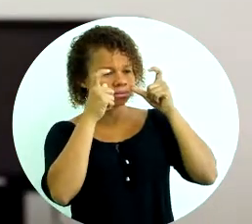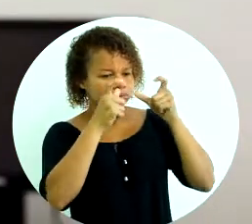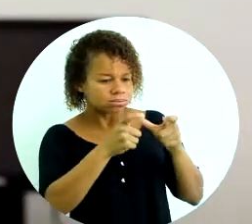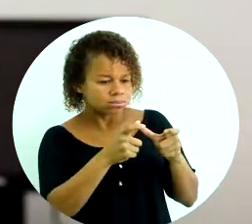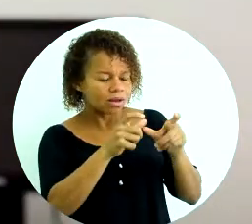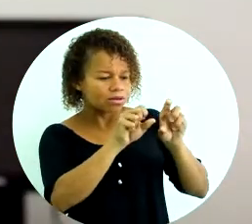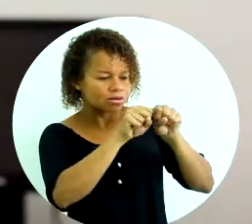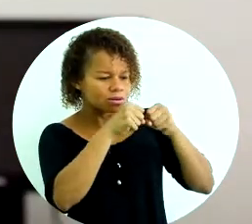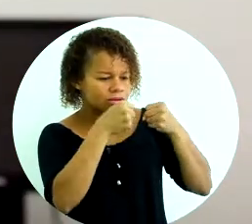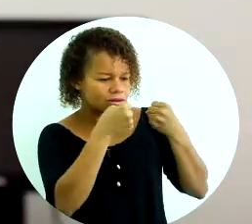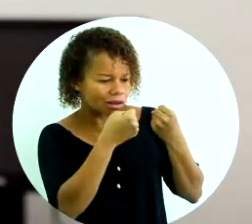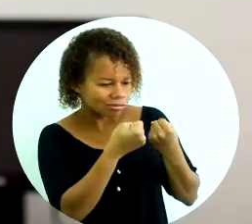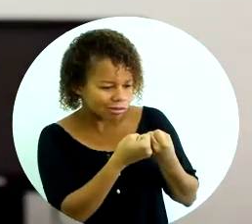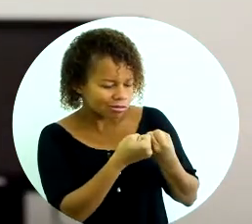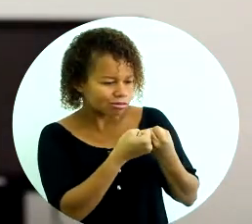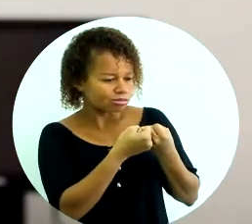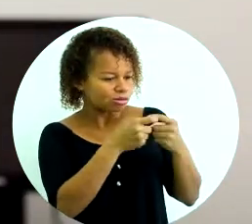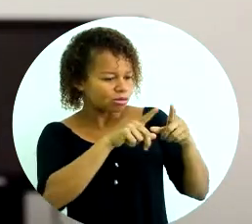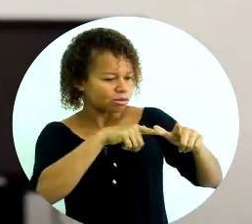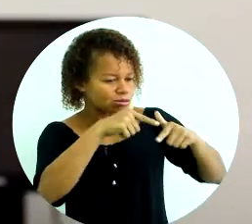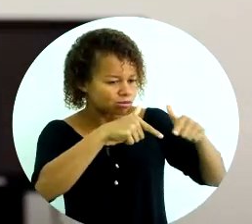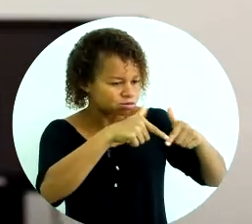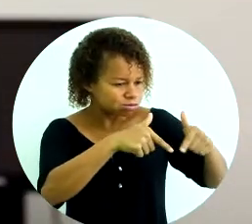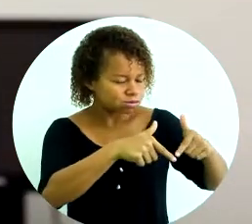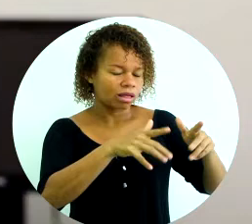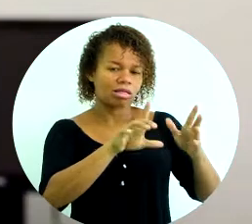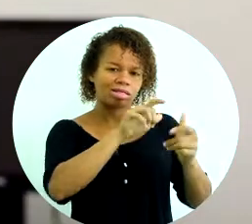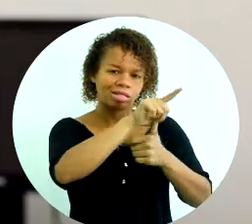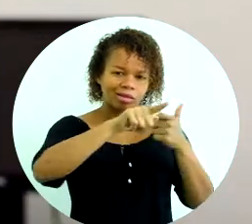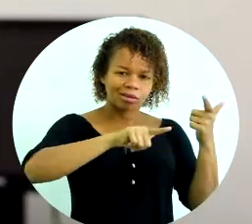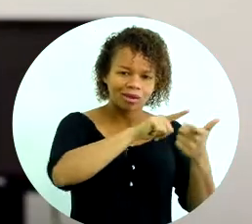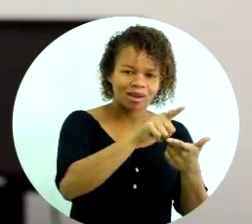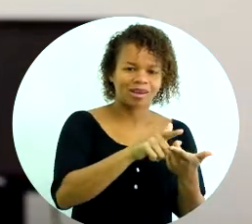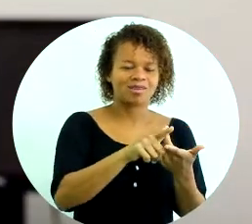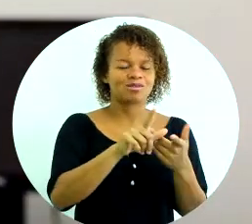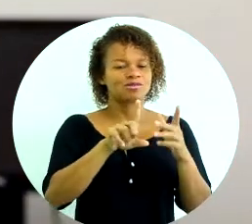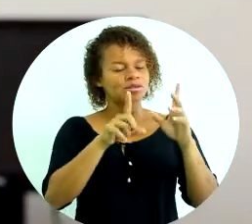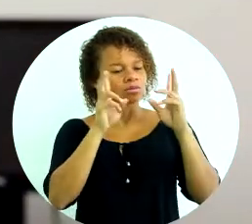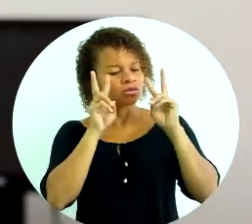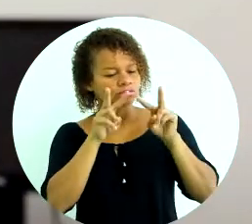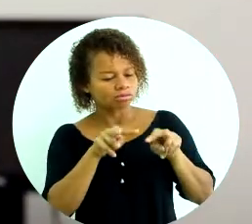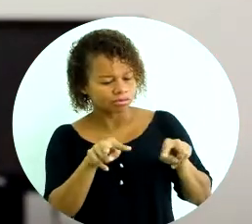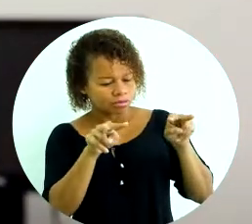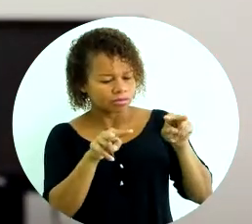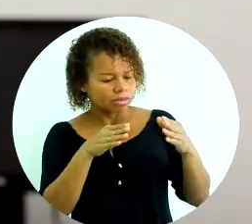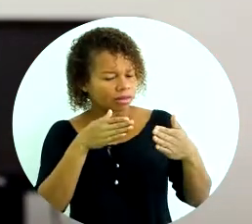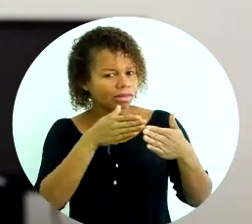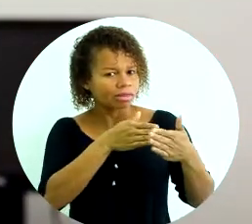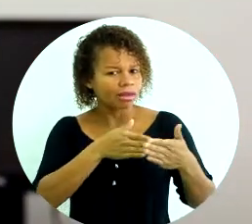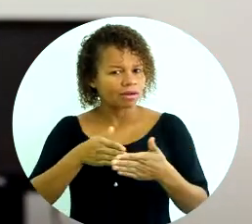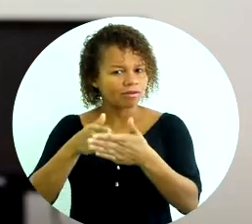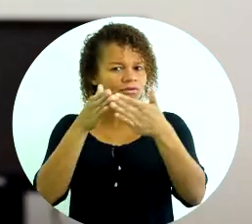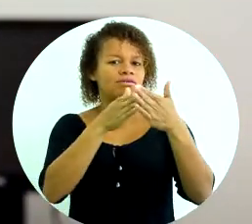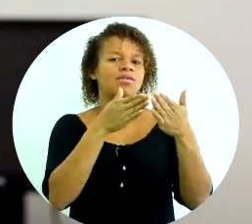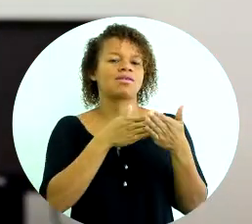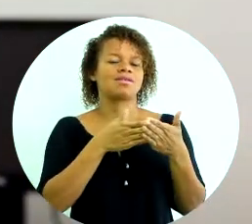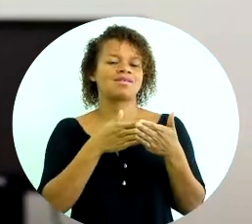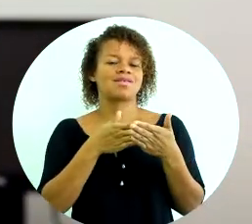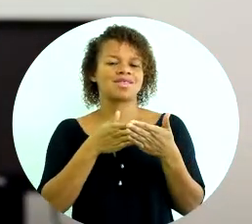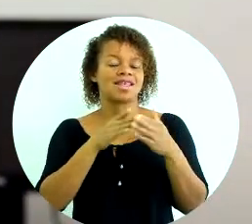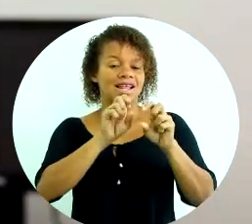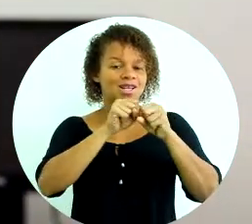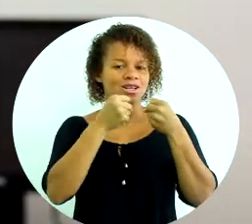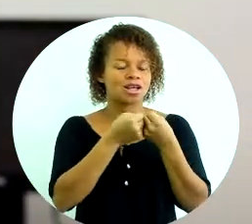preocupação é observar essa sociedade pós-Revolução Francesa e pós-industrial, intervir nessa sociedade